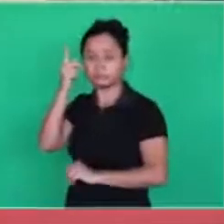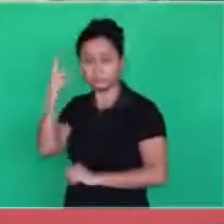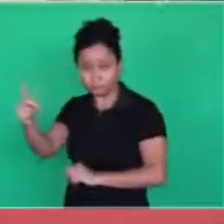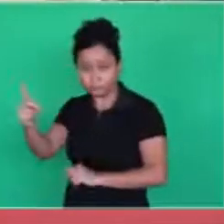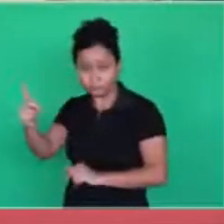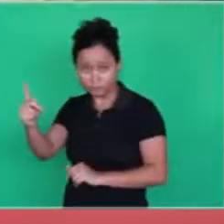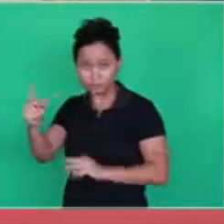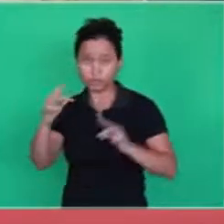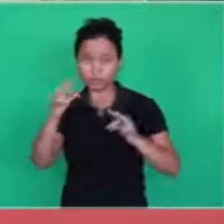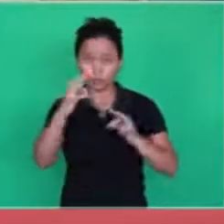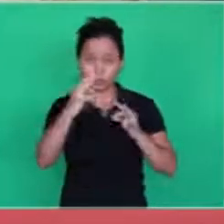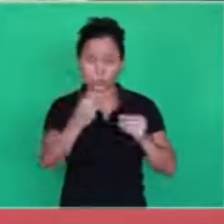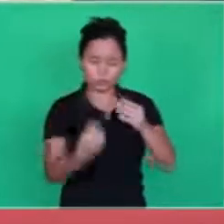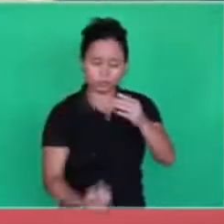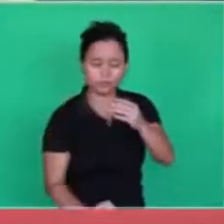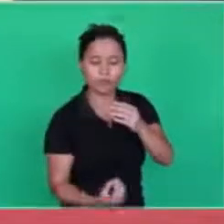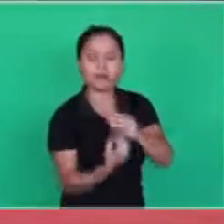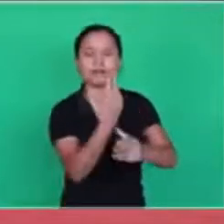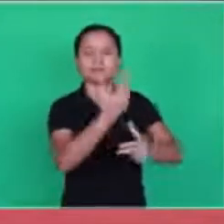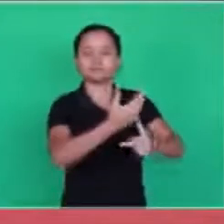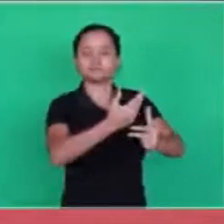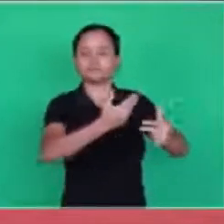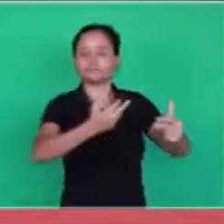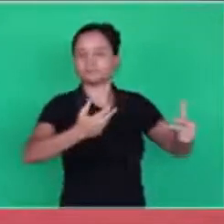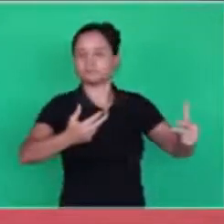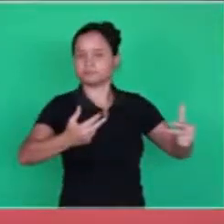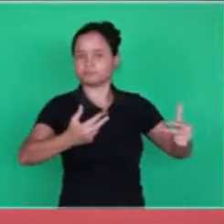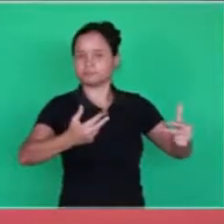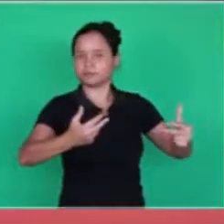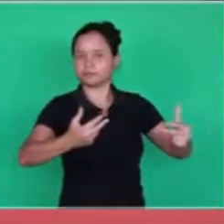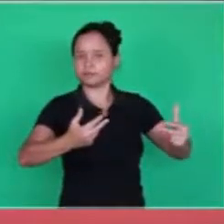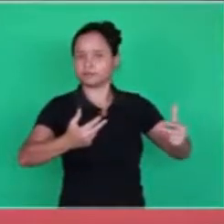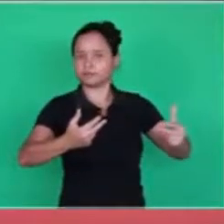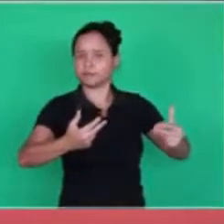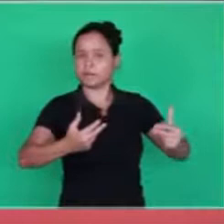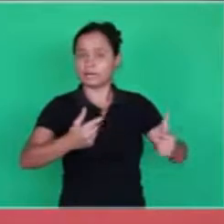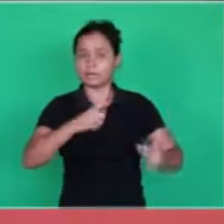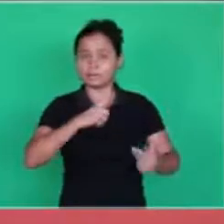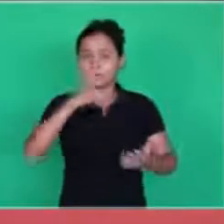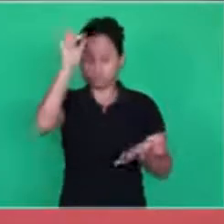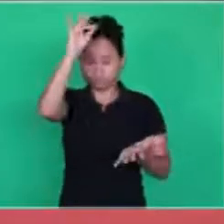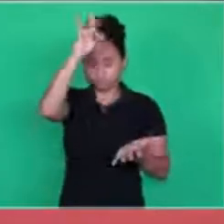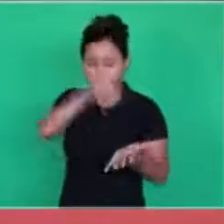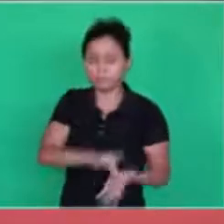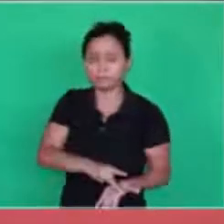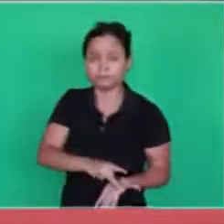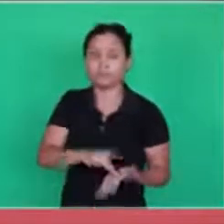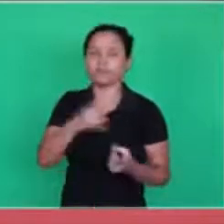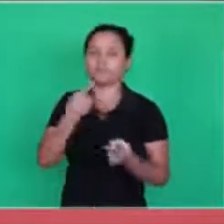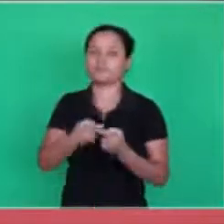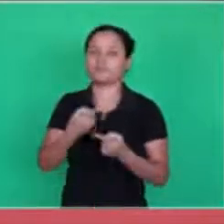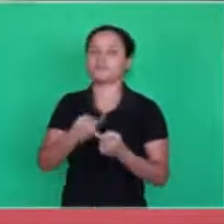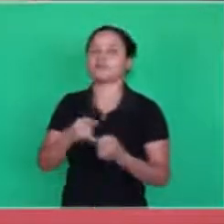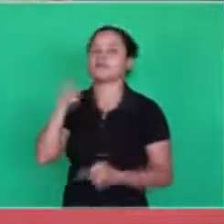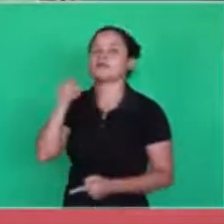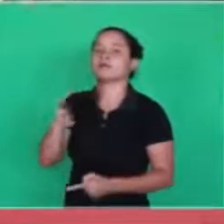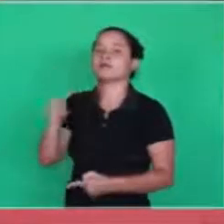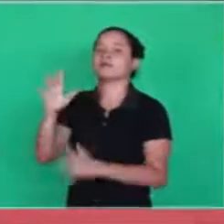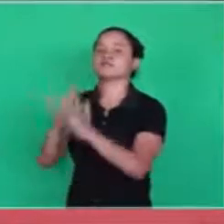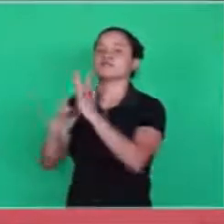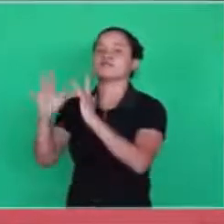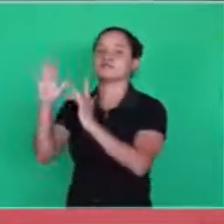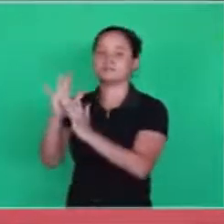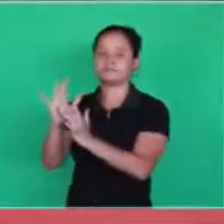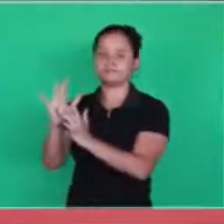coisas subsistem pela palavra, o verbo, do seu poder, do poder de Deus, que é Jesus.